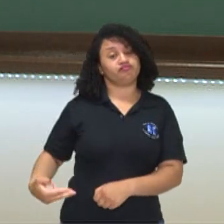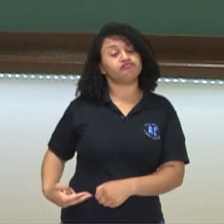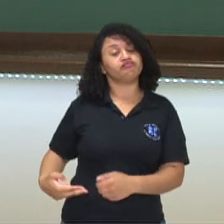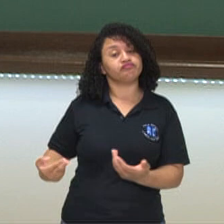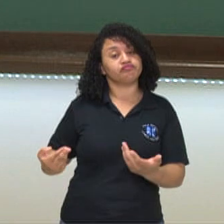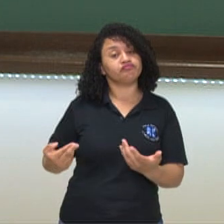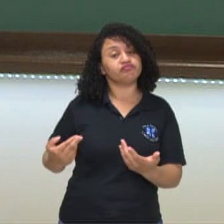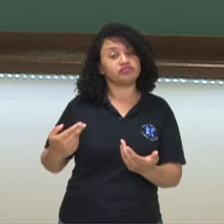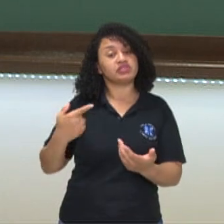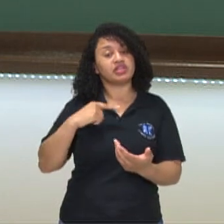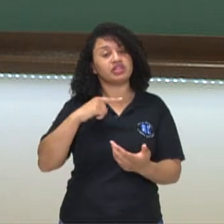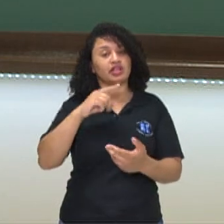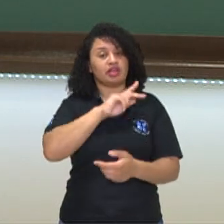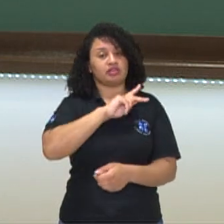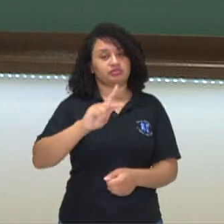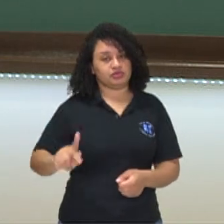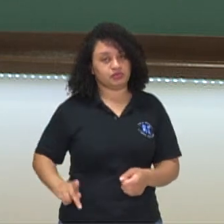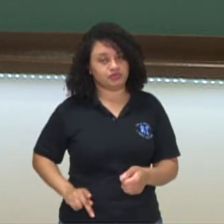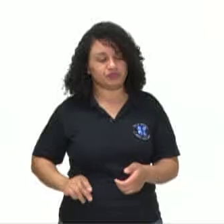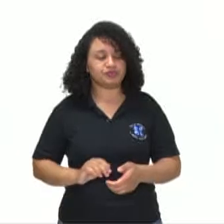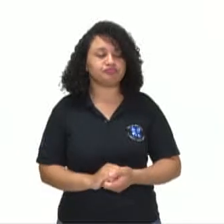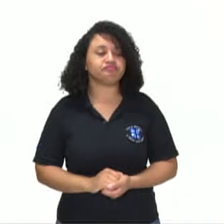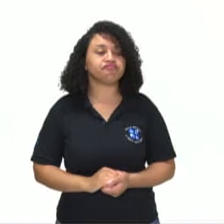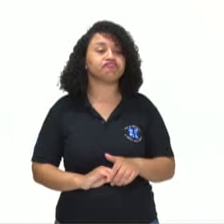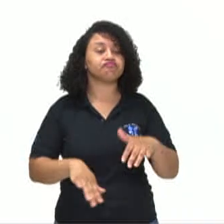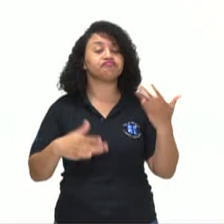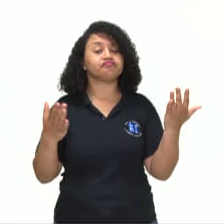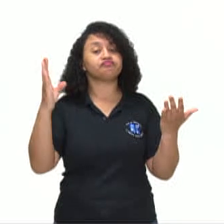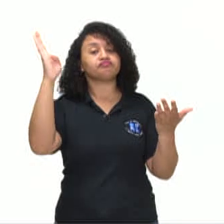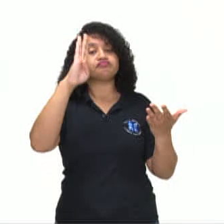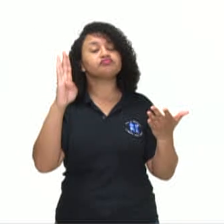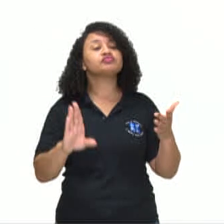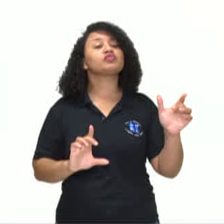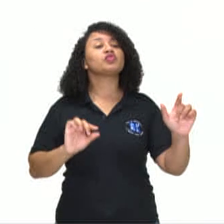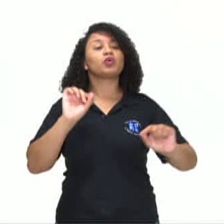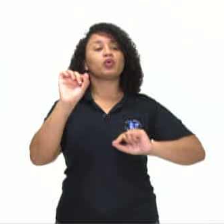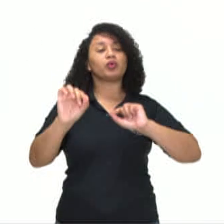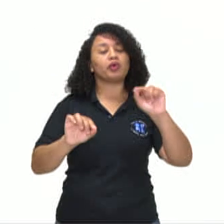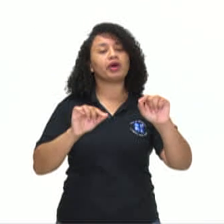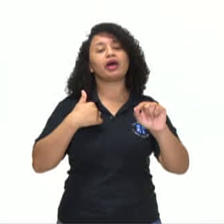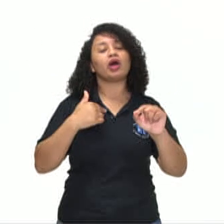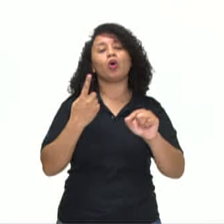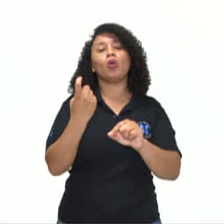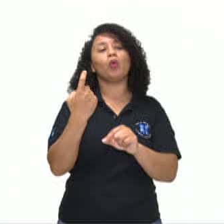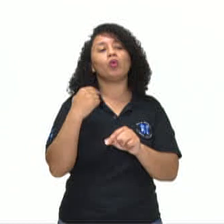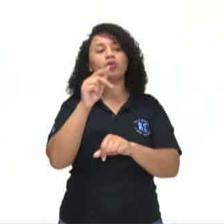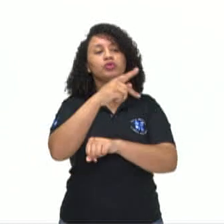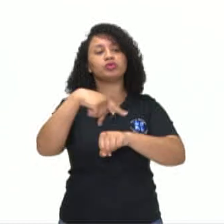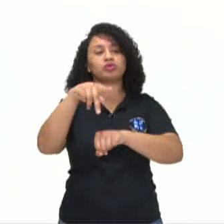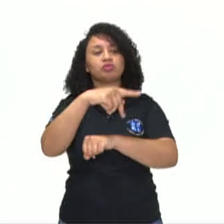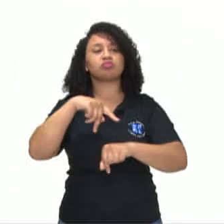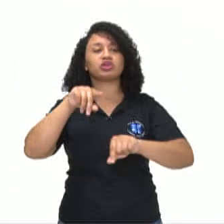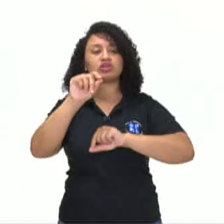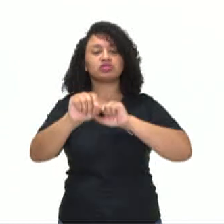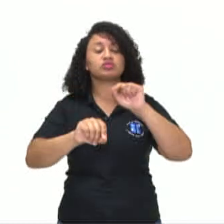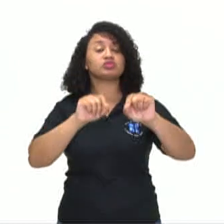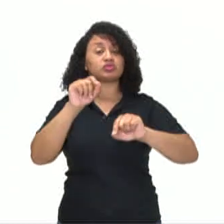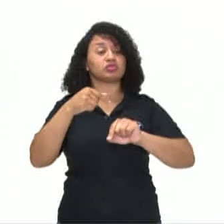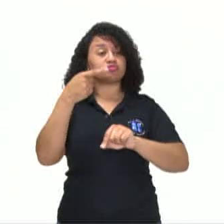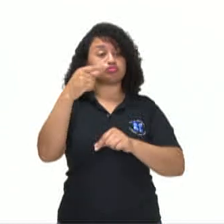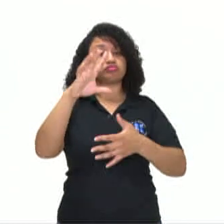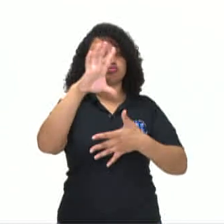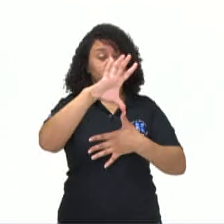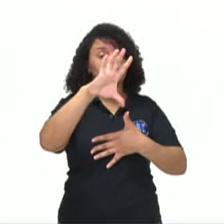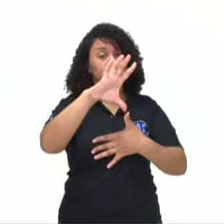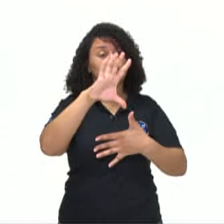federativa presidencialista. Então o Brasil, ele foi praticamente o único país da América